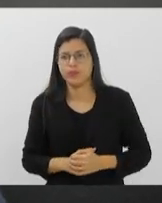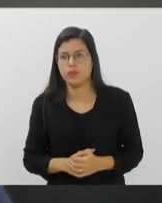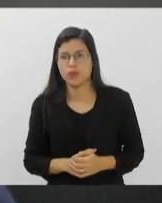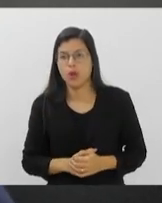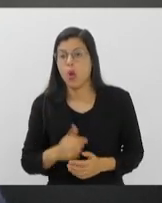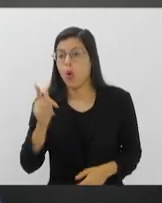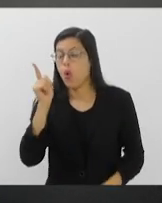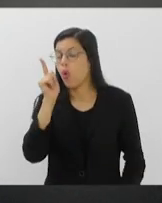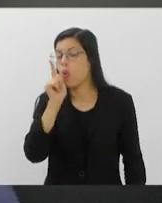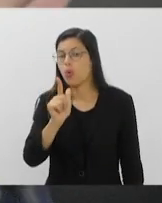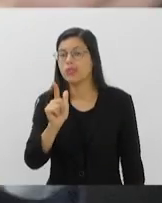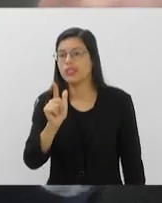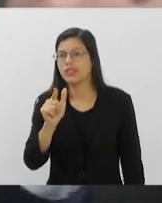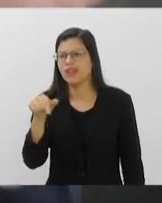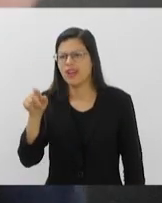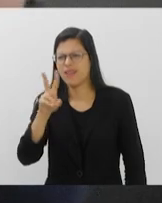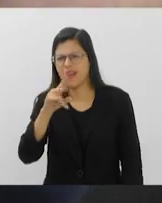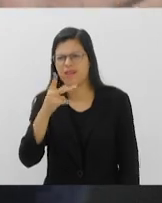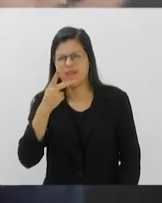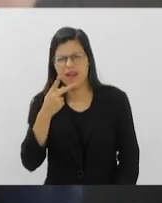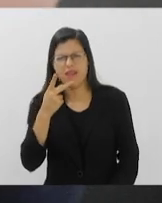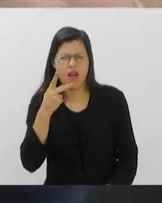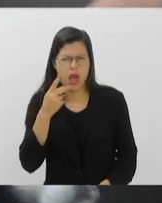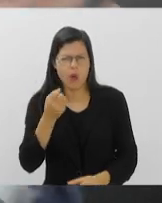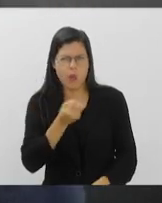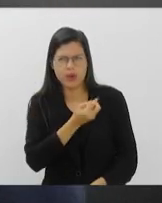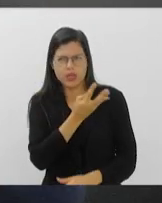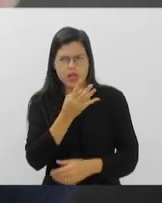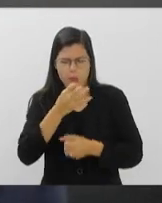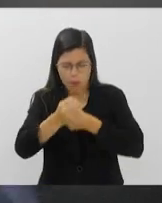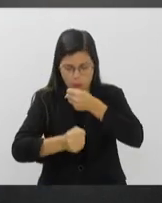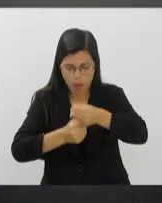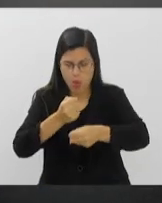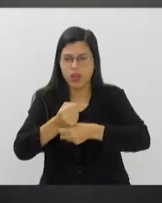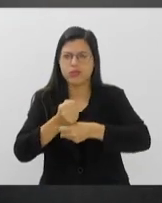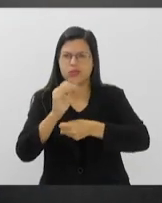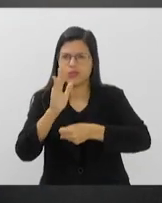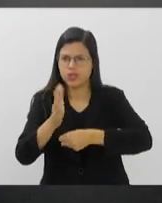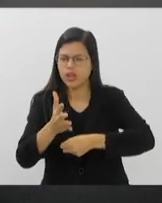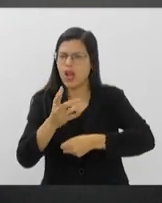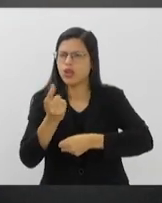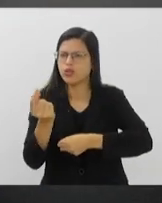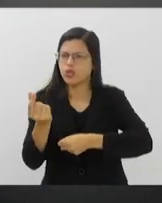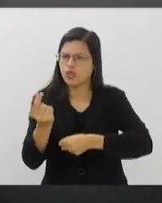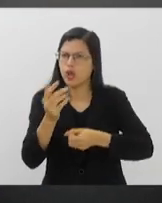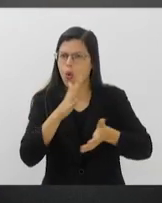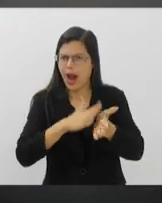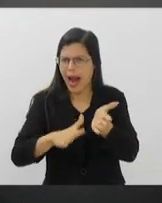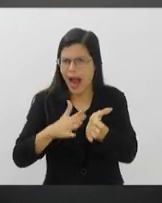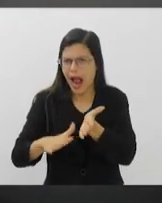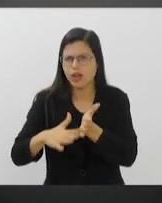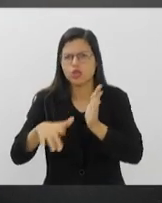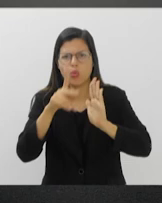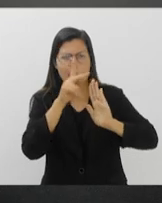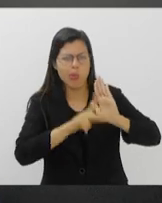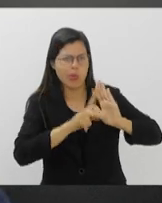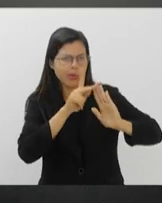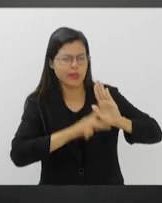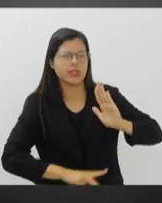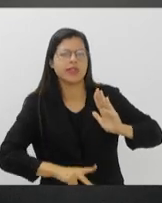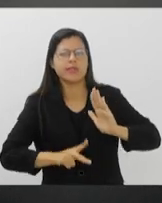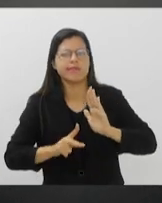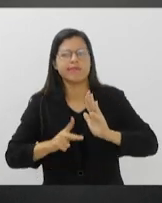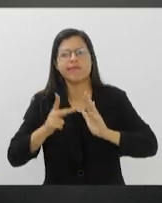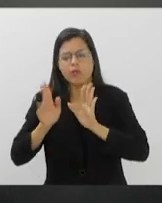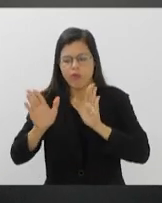conseguiu ele vai dizer os números mas pro ano que vem já vai haver esse dinheiro já vai começar ser gasto em projetos para criança e adolescente por que que eu